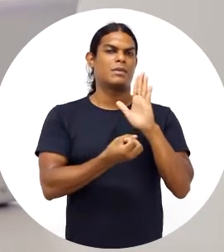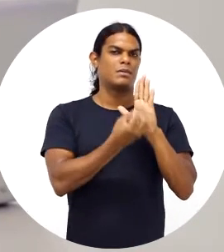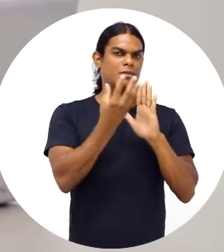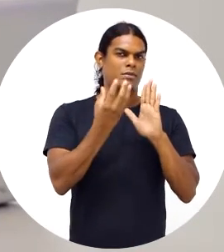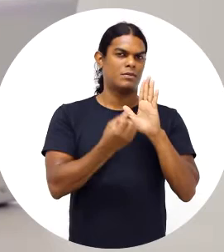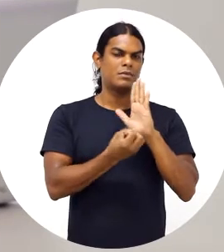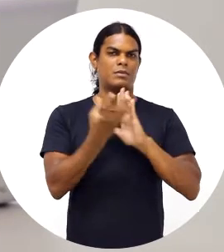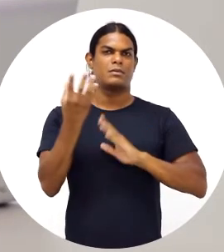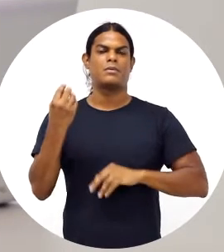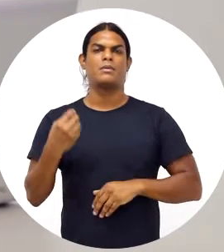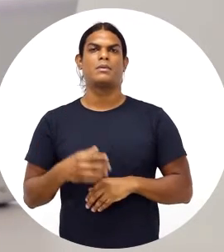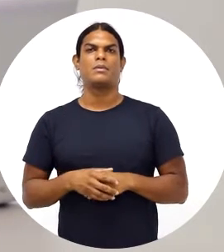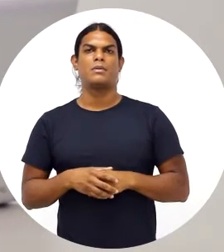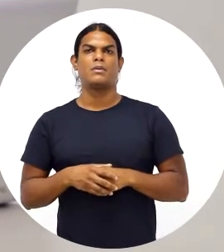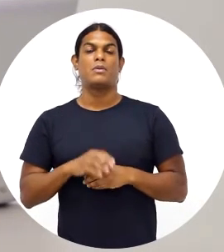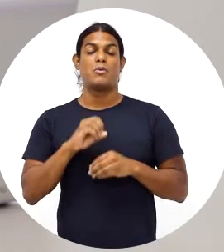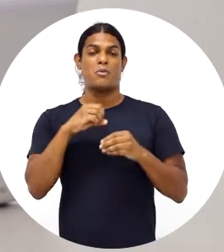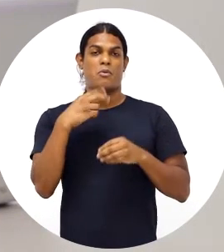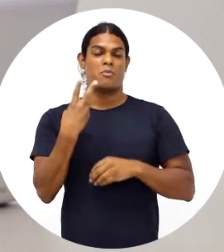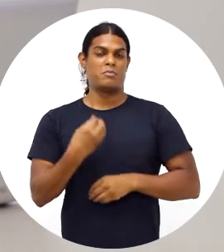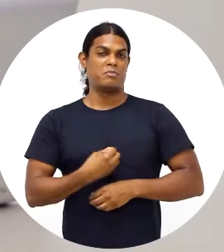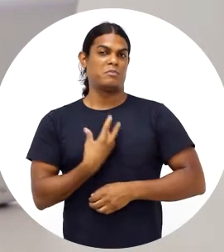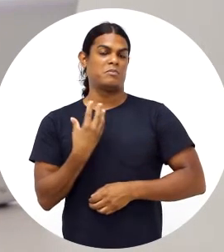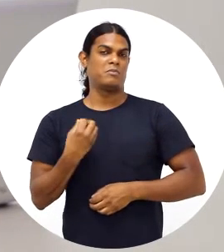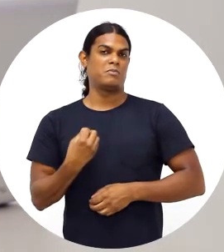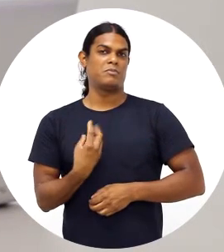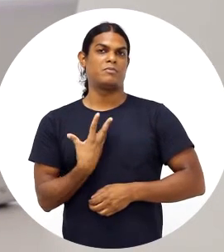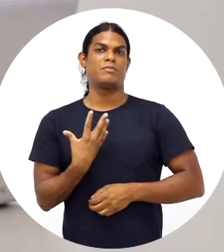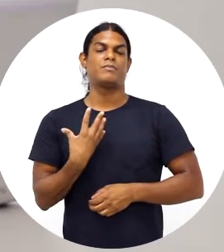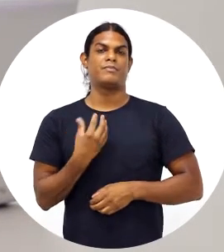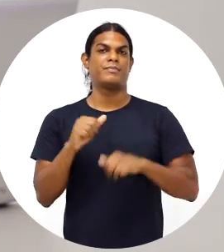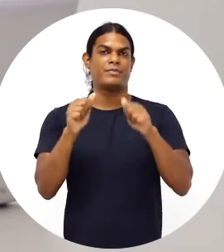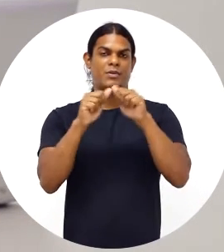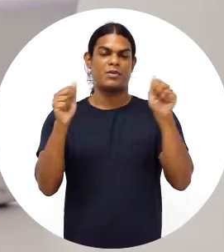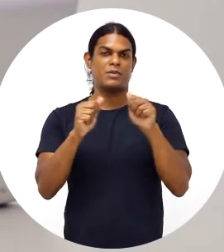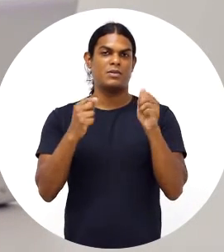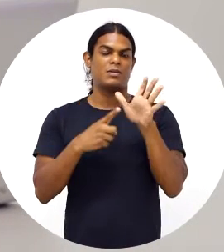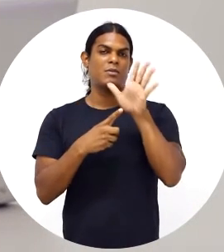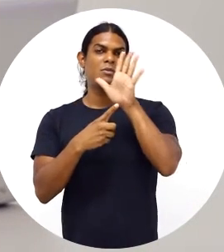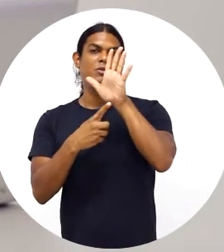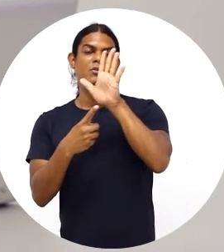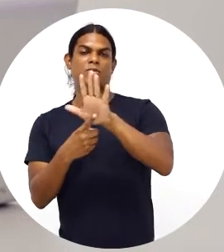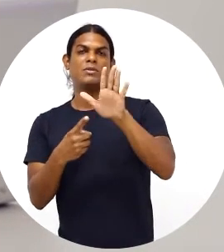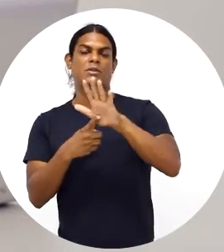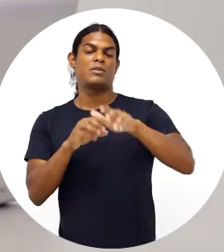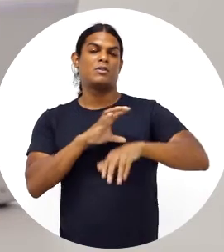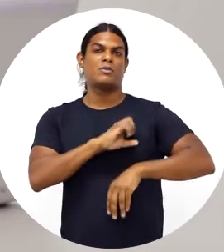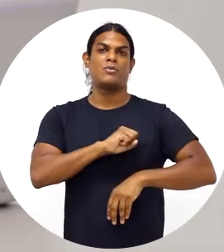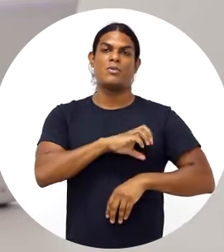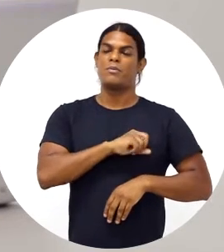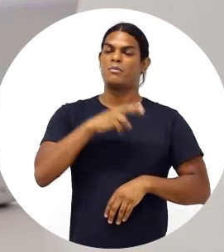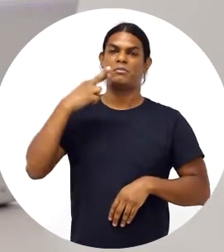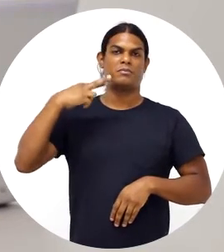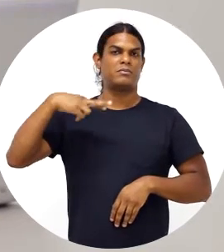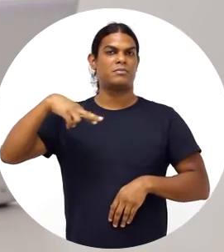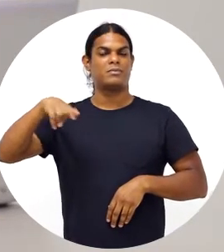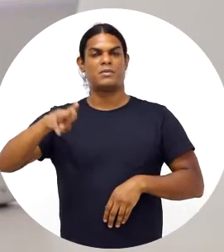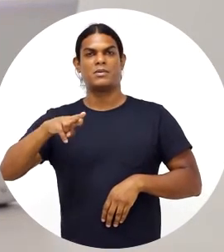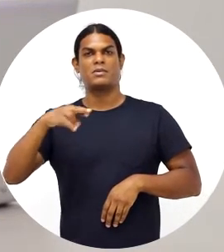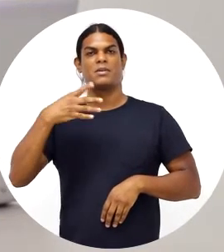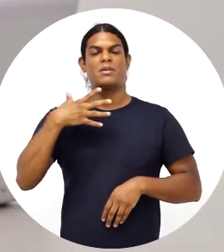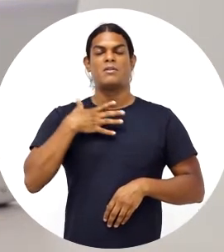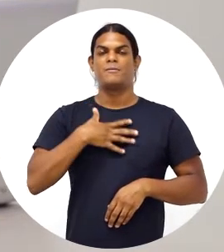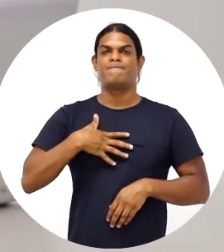O artista falando sobre o sentimento de amor, sua religiosidade, seu sentimento por seu país,